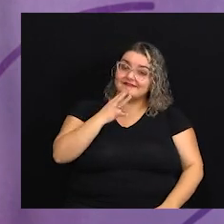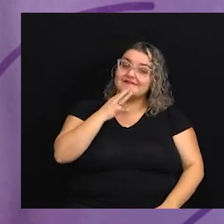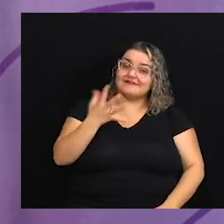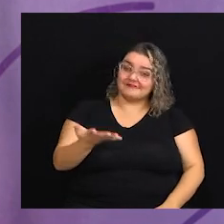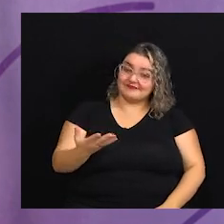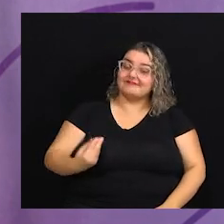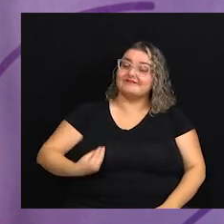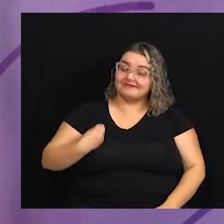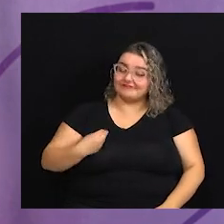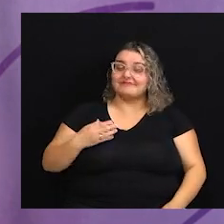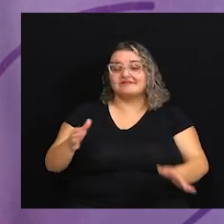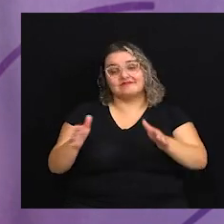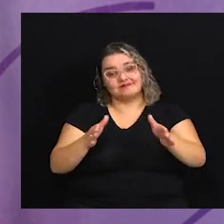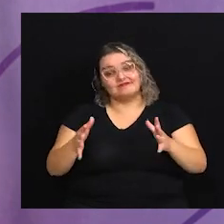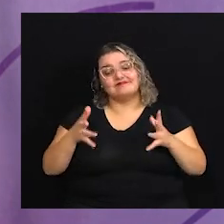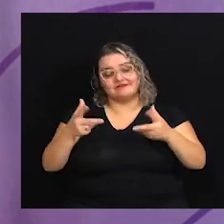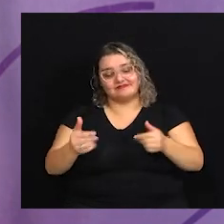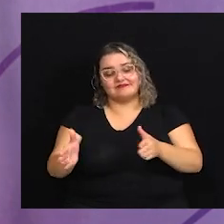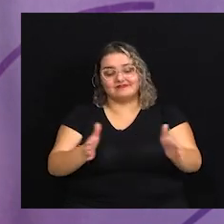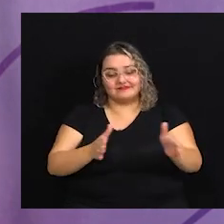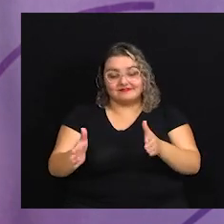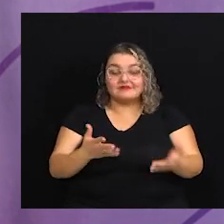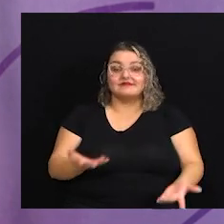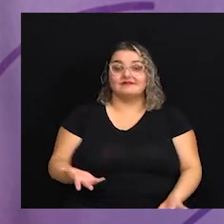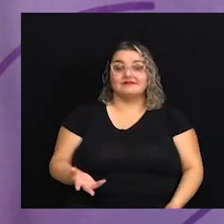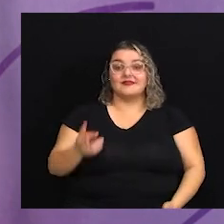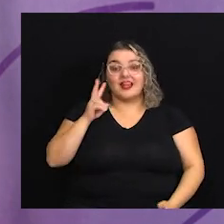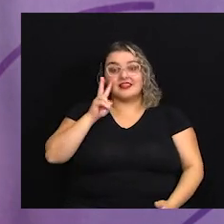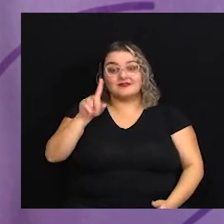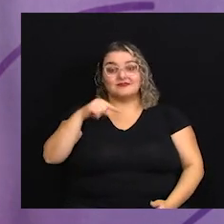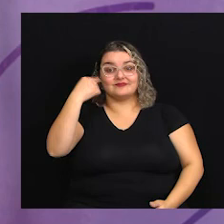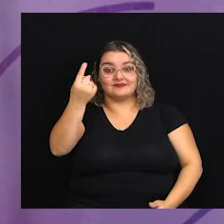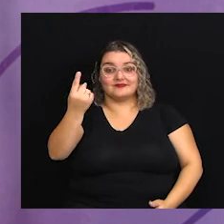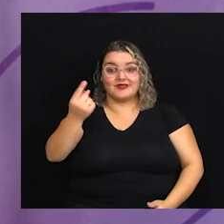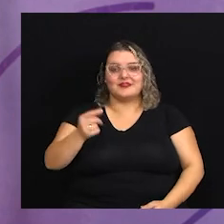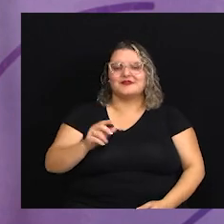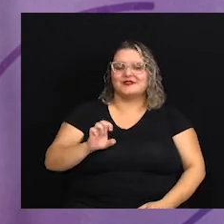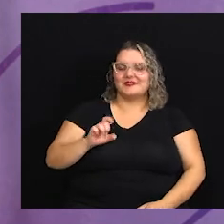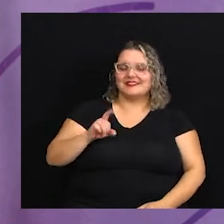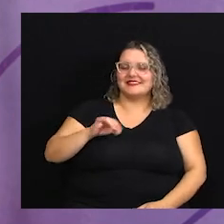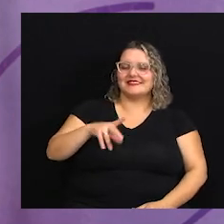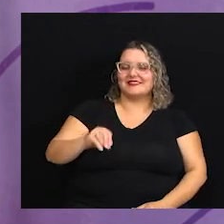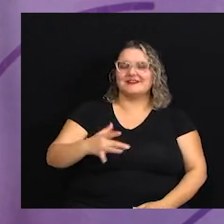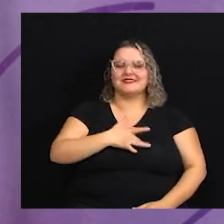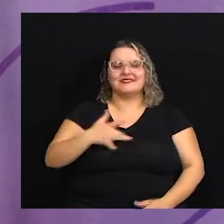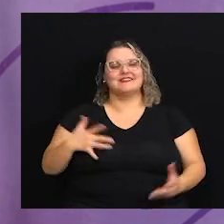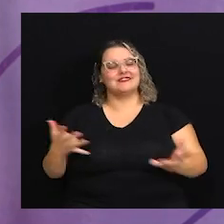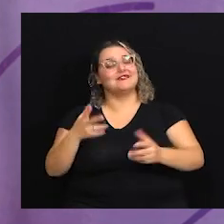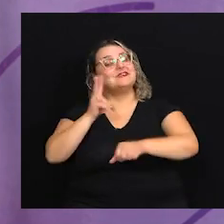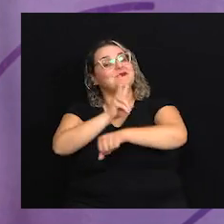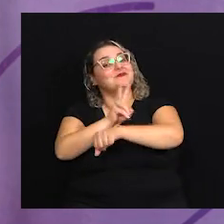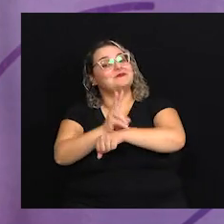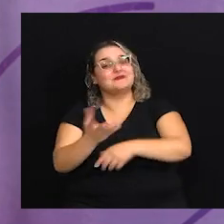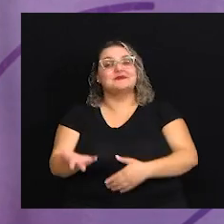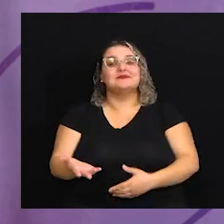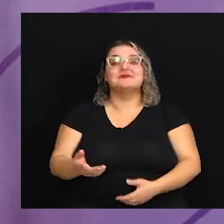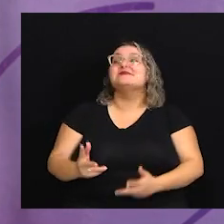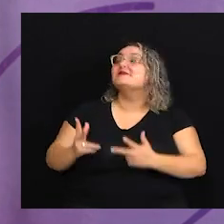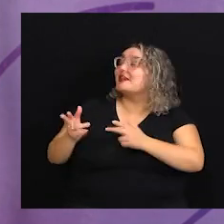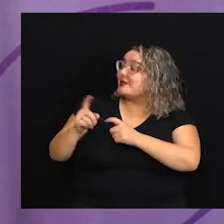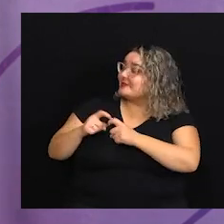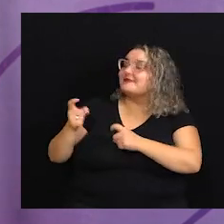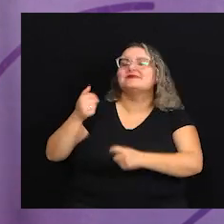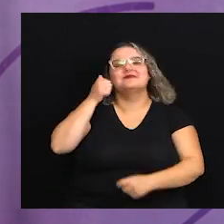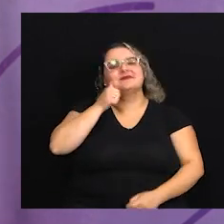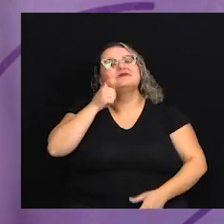mulher que você conhece que está passando por todo esse momento. A gente se vê na próxima edição do Saúde é Vida. Se cuida